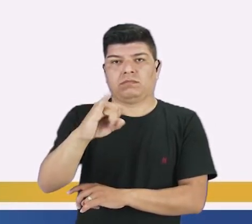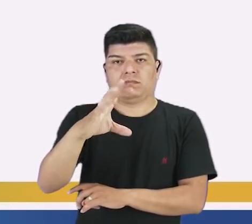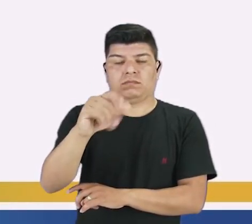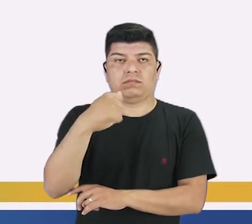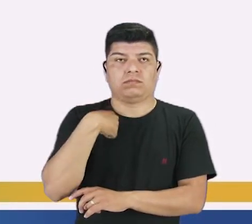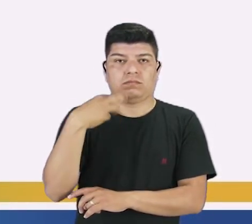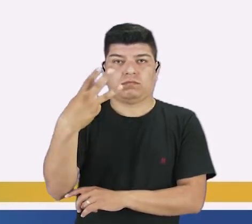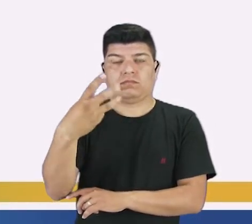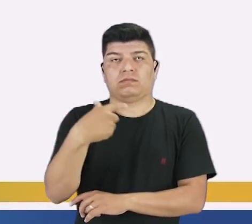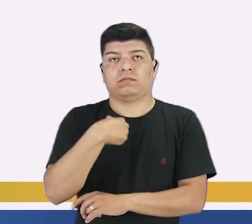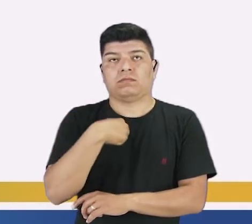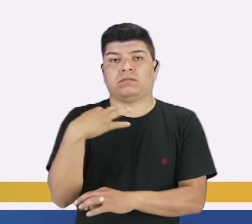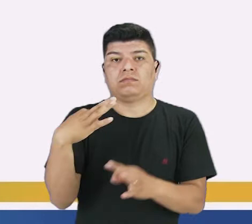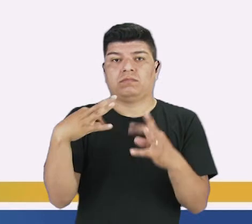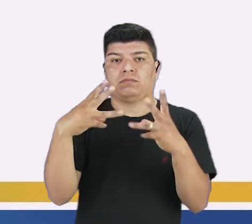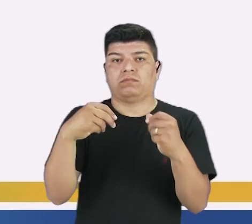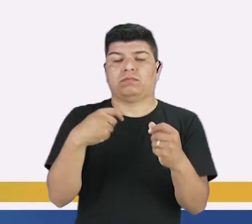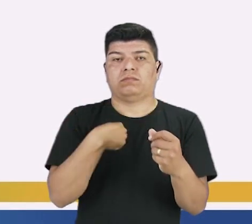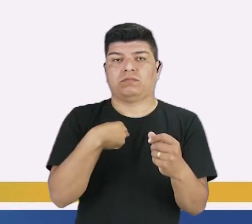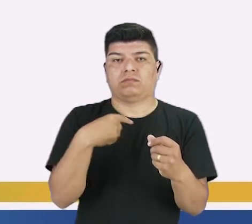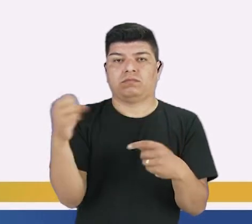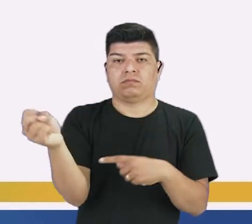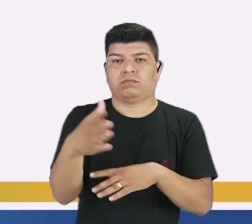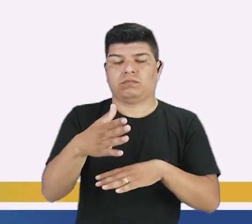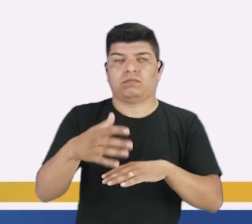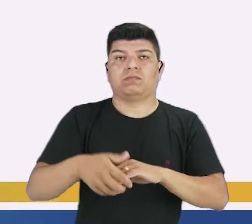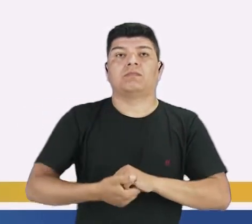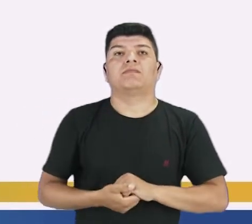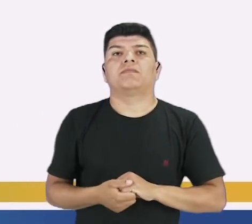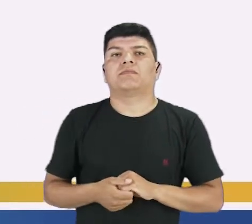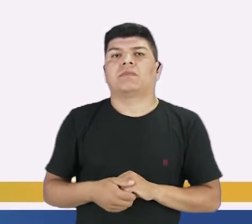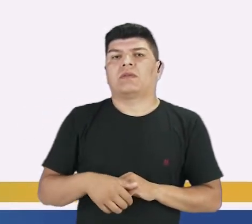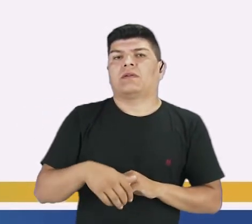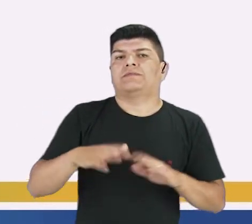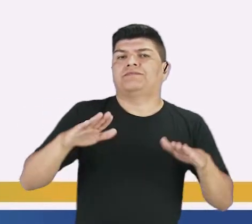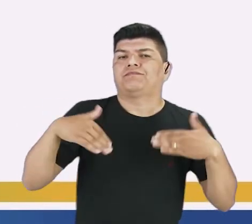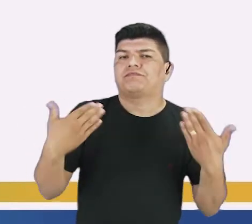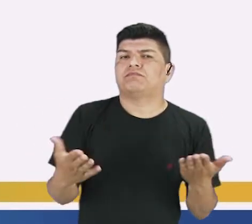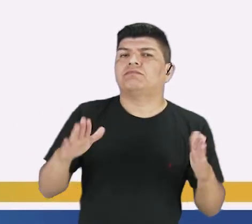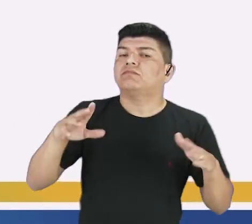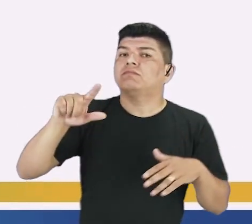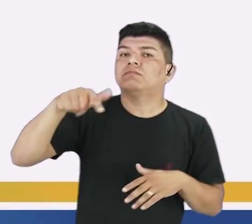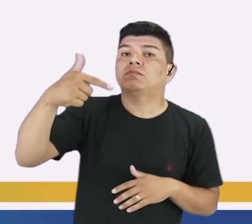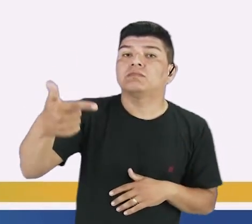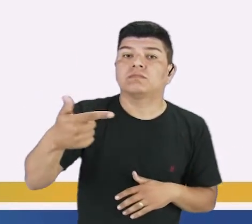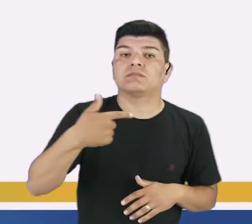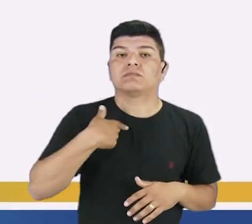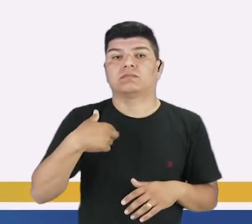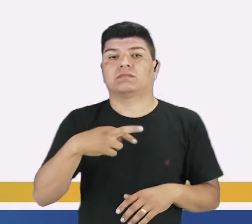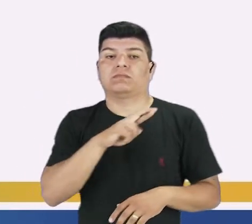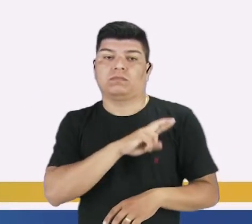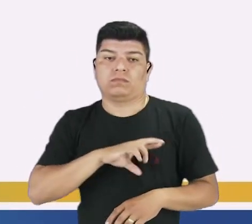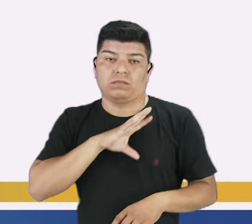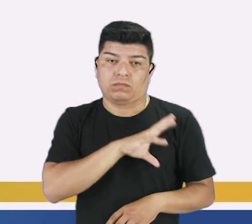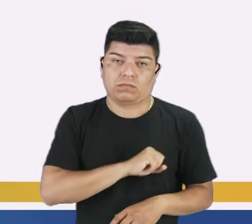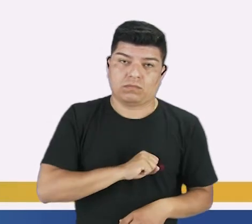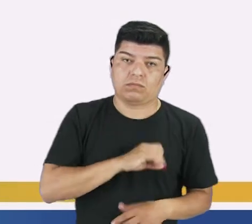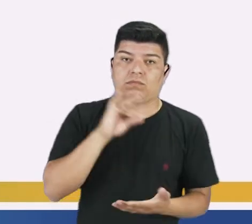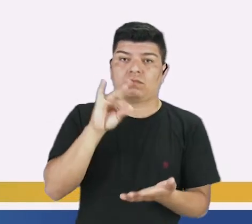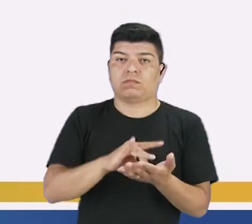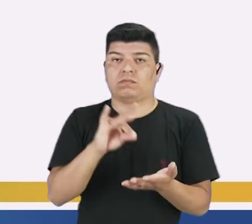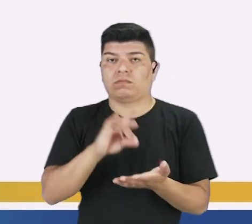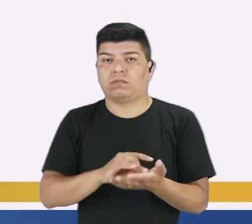todos os outros para a era moderna. E quais são esses outros? O romantismo, o realismo,